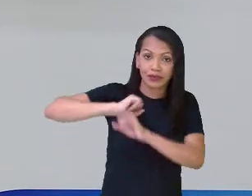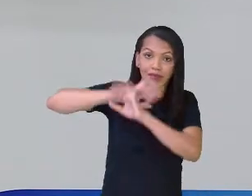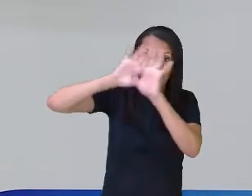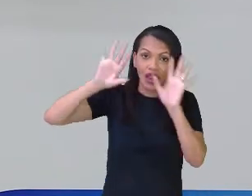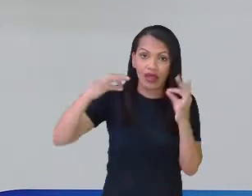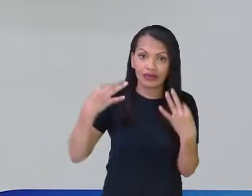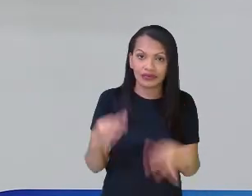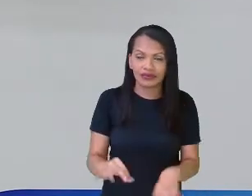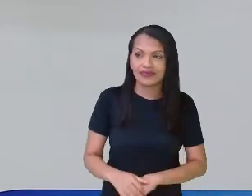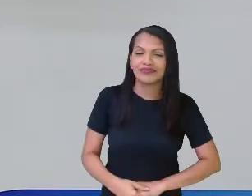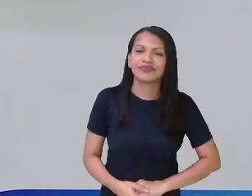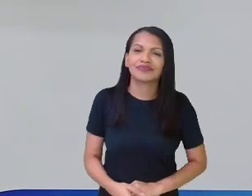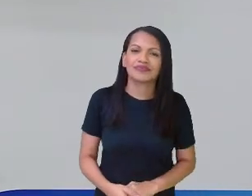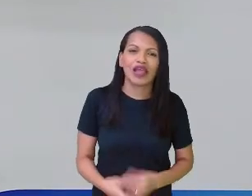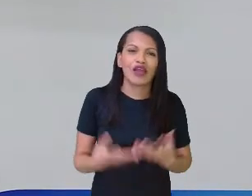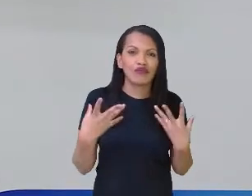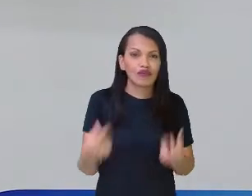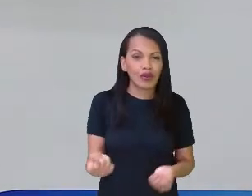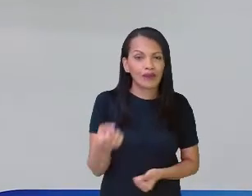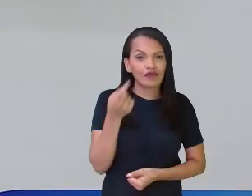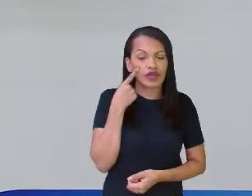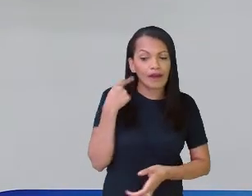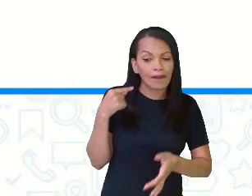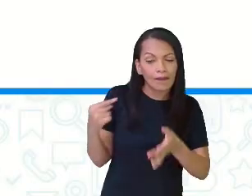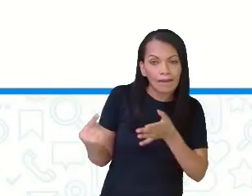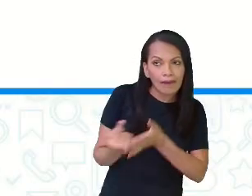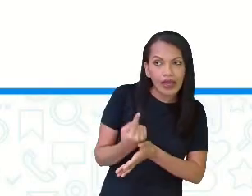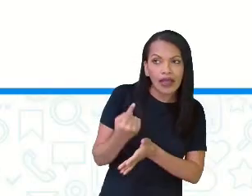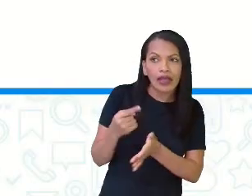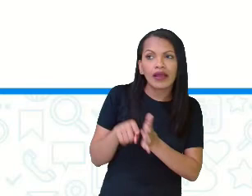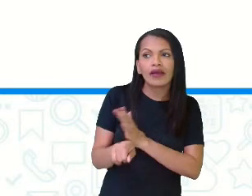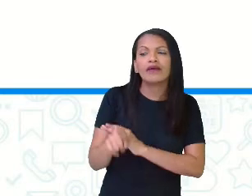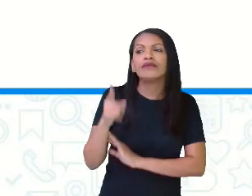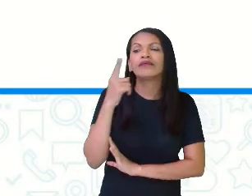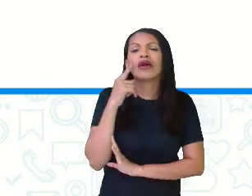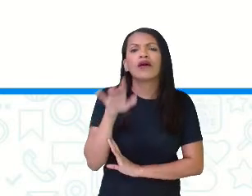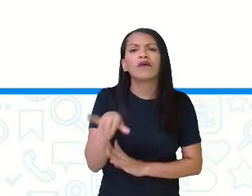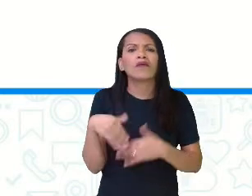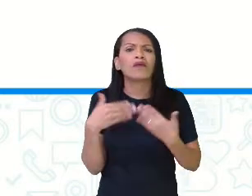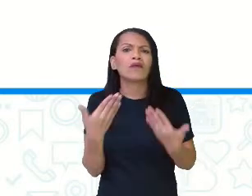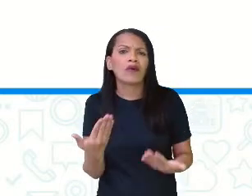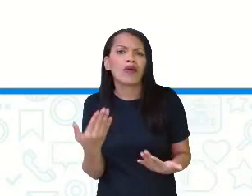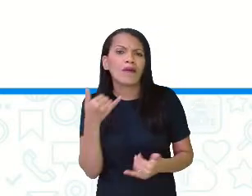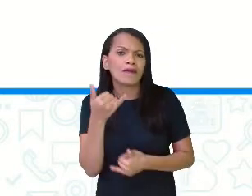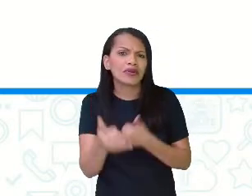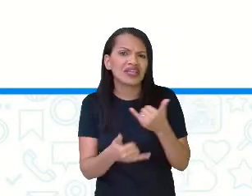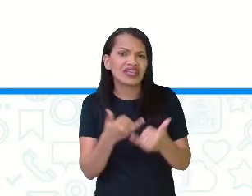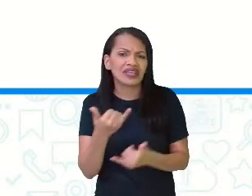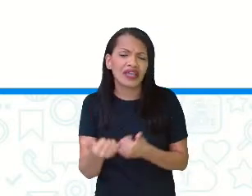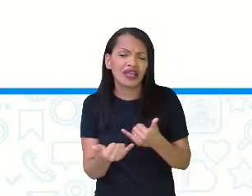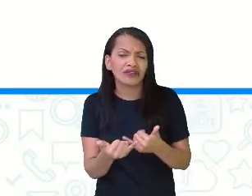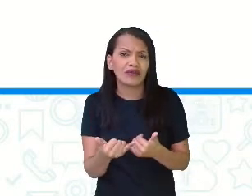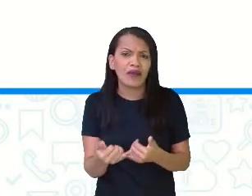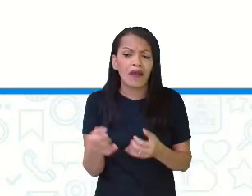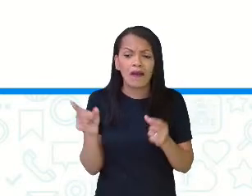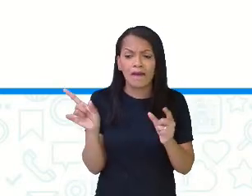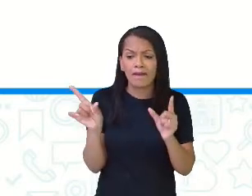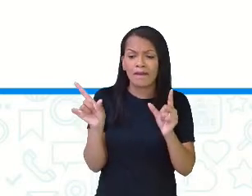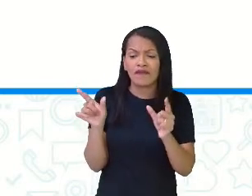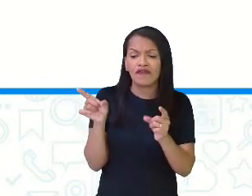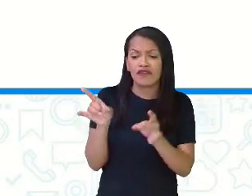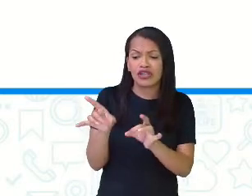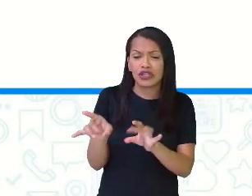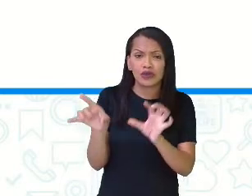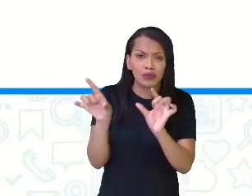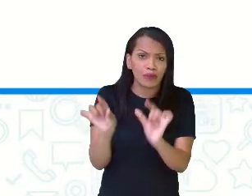Vamos lá. Olha a pergunta. Qual foi o brinquedo menos vendido pela loja Mundo Encantado de